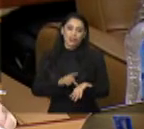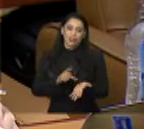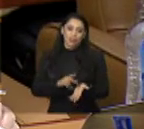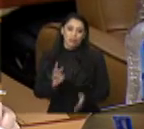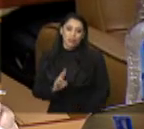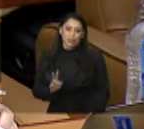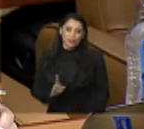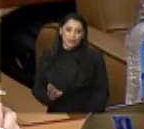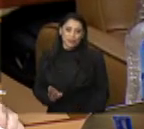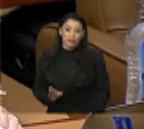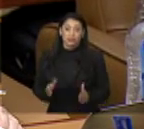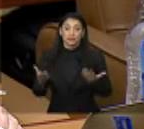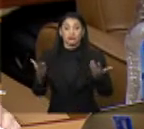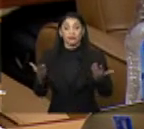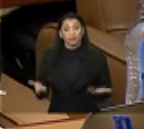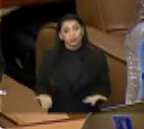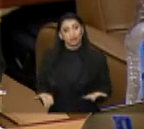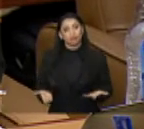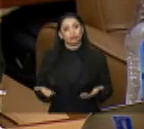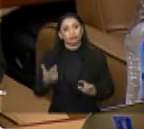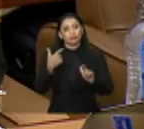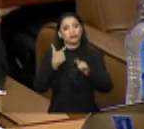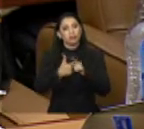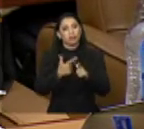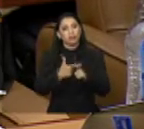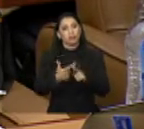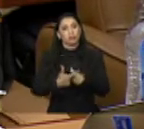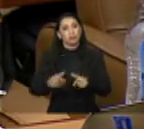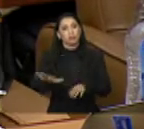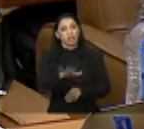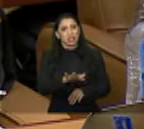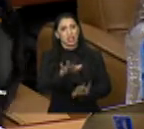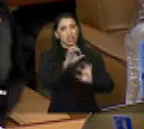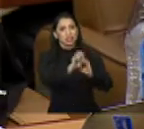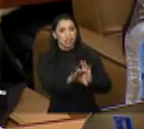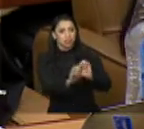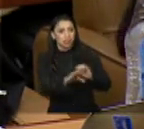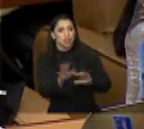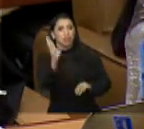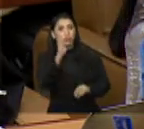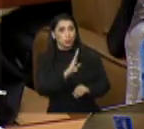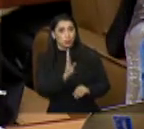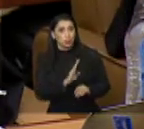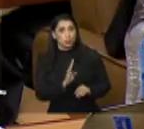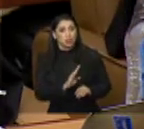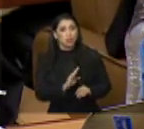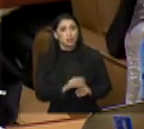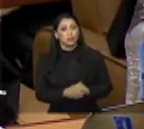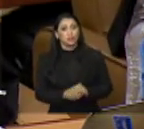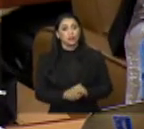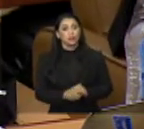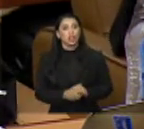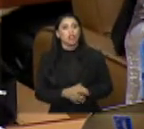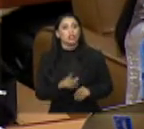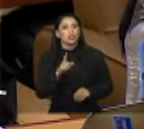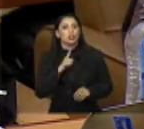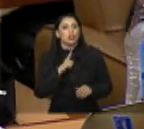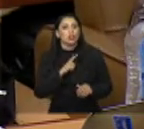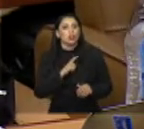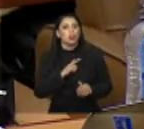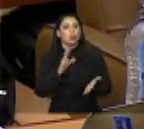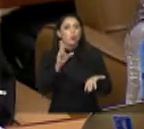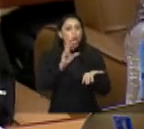consequentemente os problemas da educação no Brasil e eu tabulei Presidente num artigo que escrevi